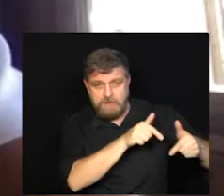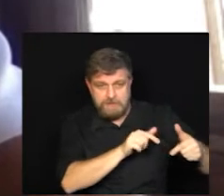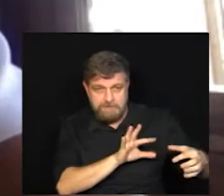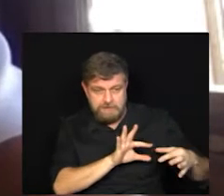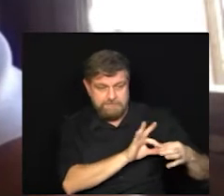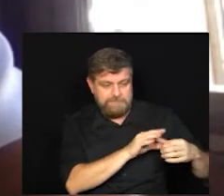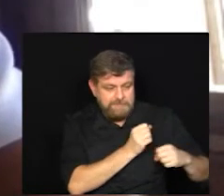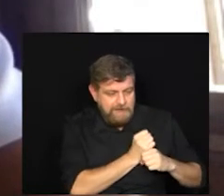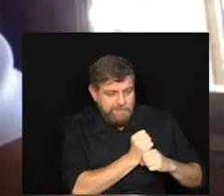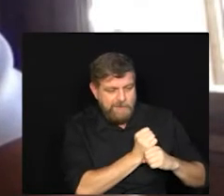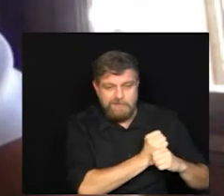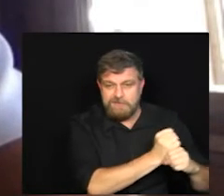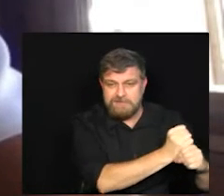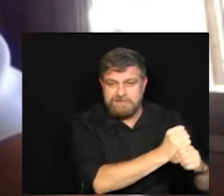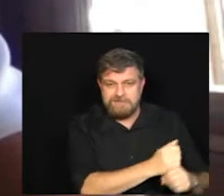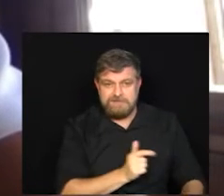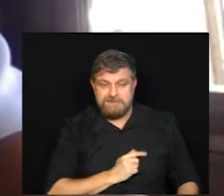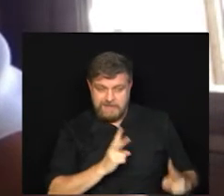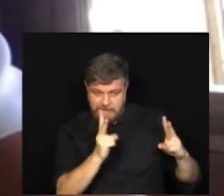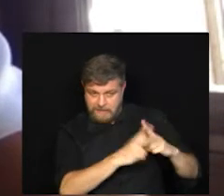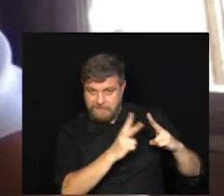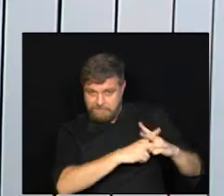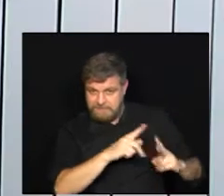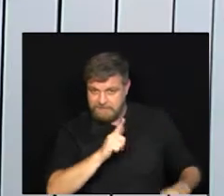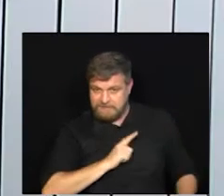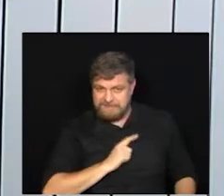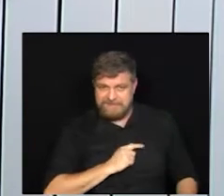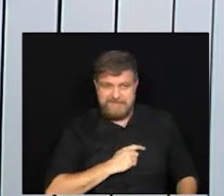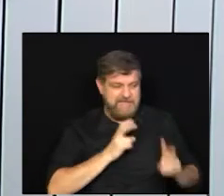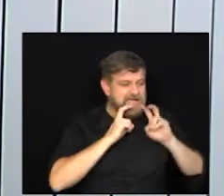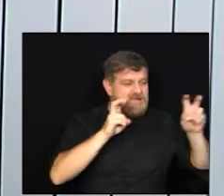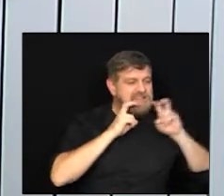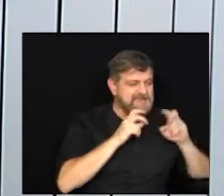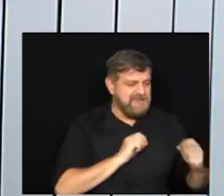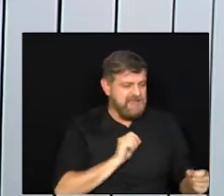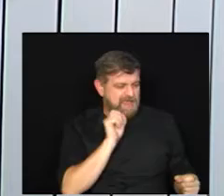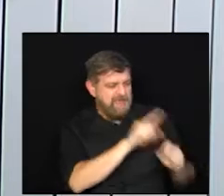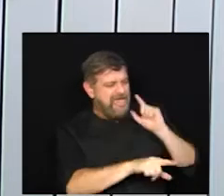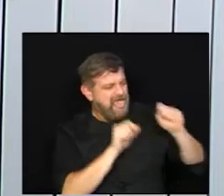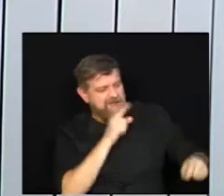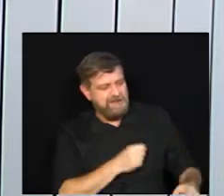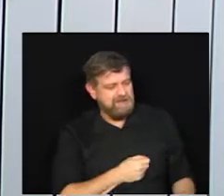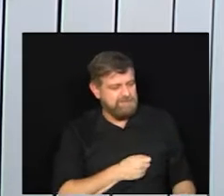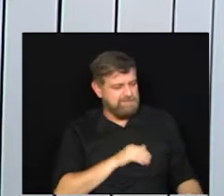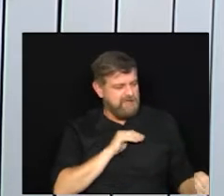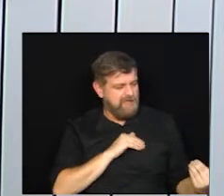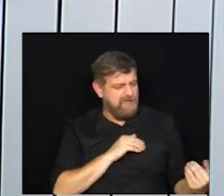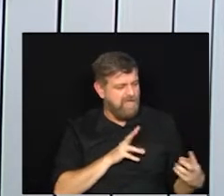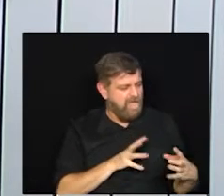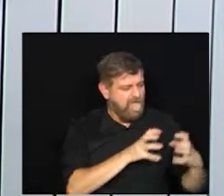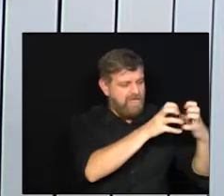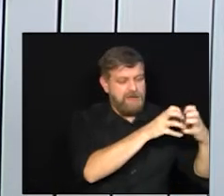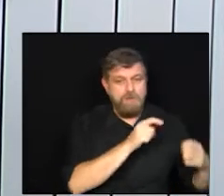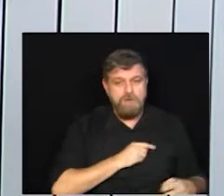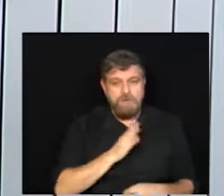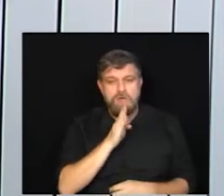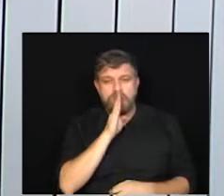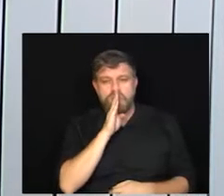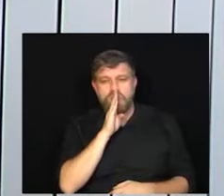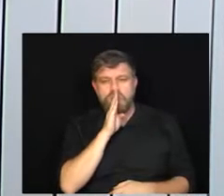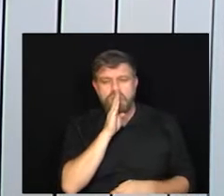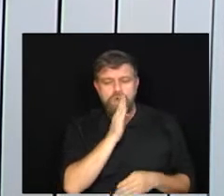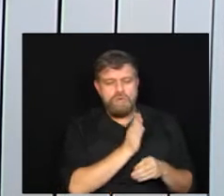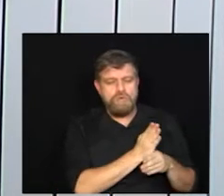de anos. Sai muita briga, Juninho? Muita gritaria? Um fica apontando para o outro ou é um silêncio